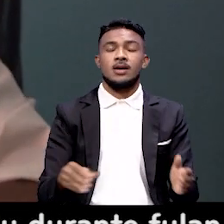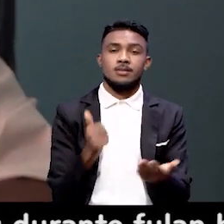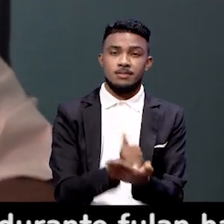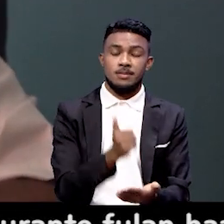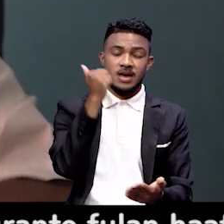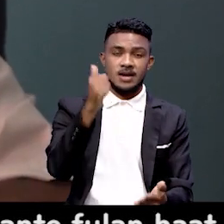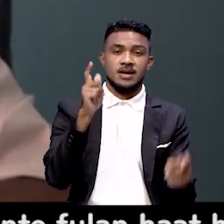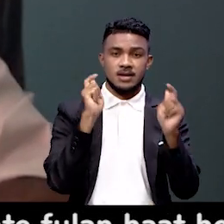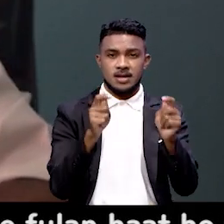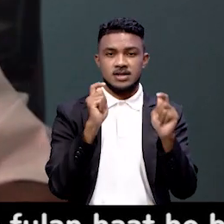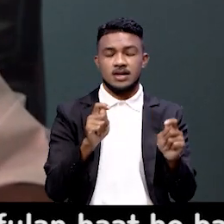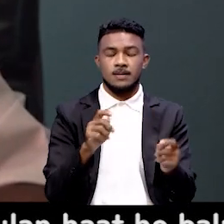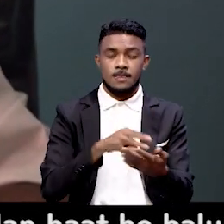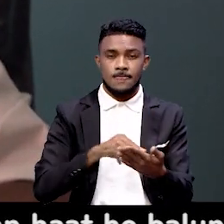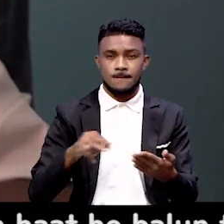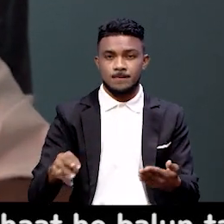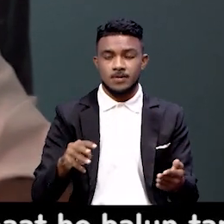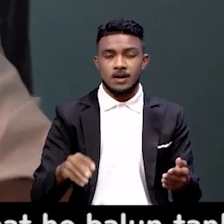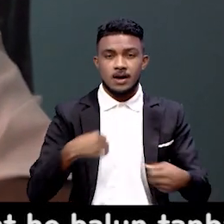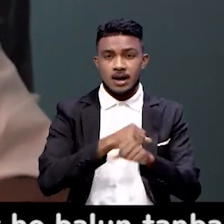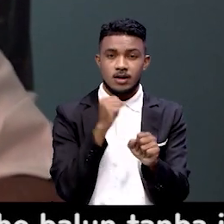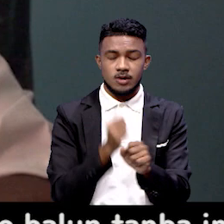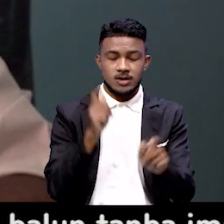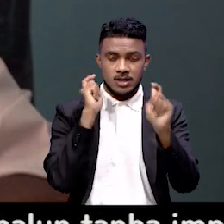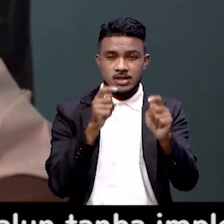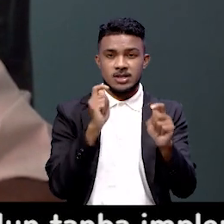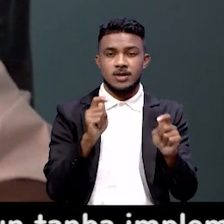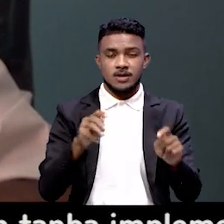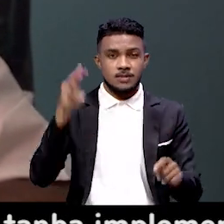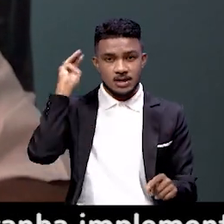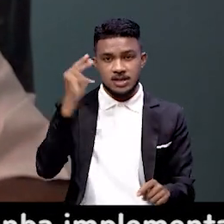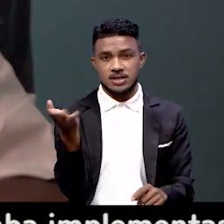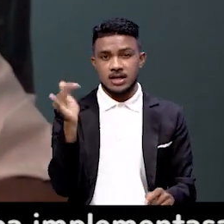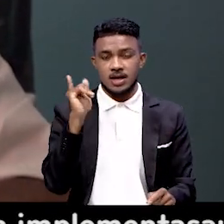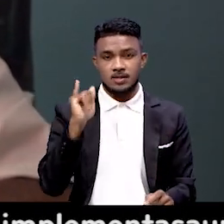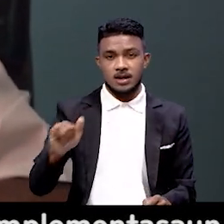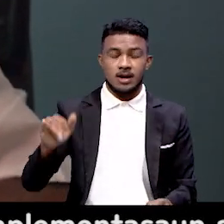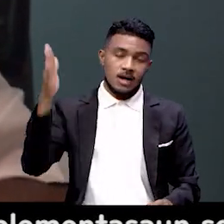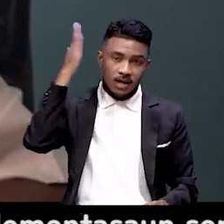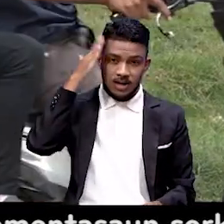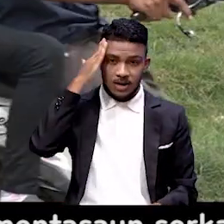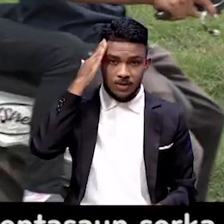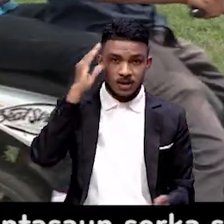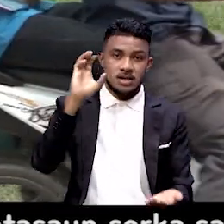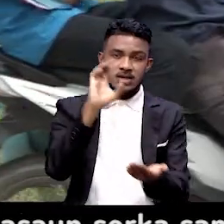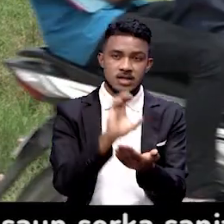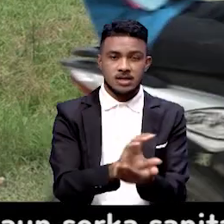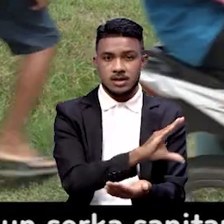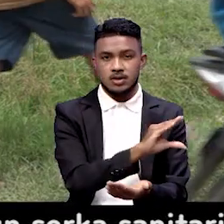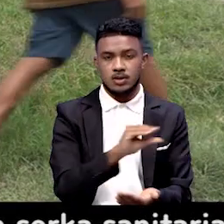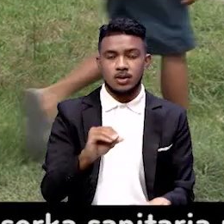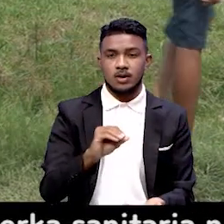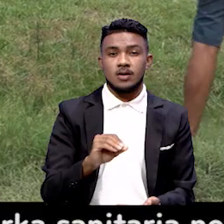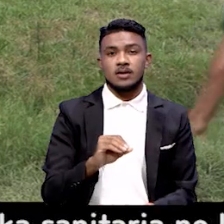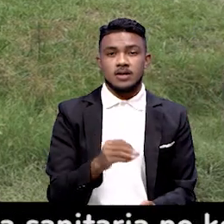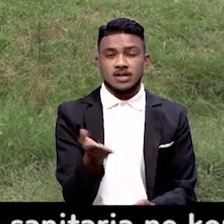Matéria ba teste nebe hala oba profesor eskalaun 6 makanesan, teste ba konhecimento científico, pedagogia,